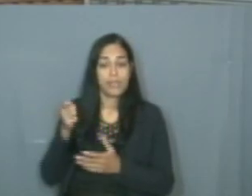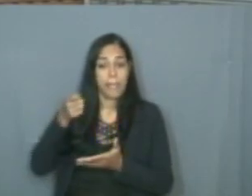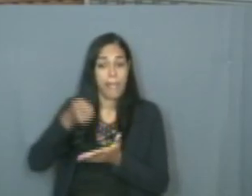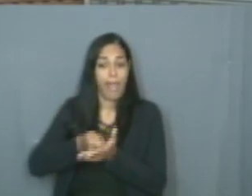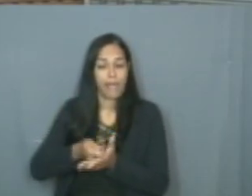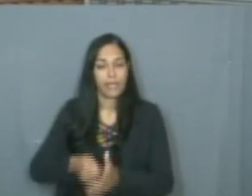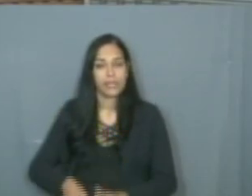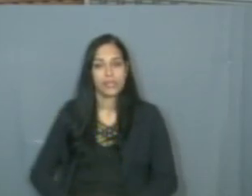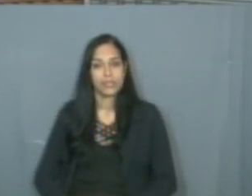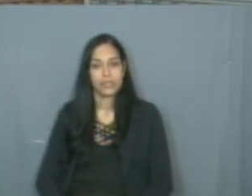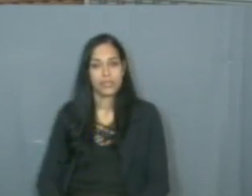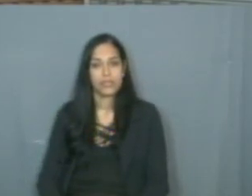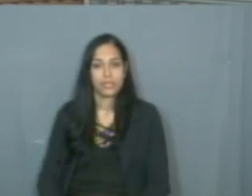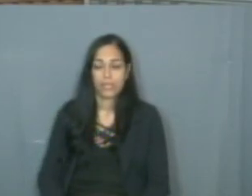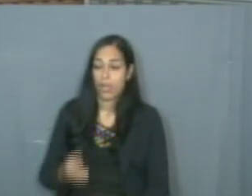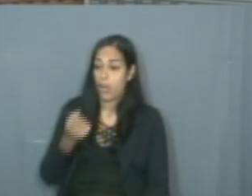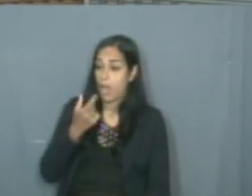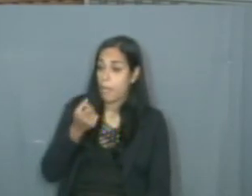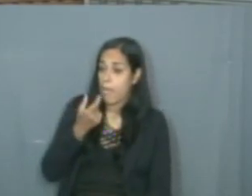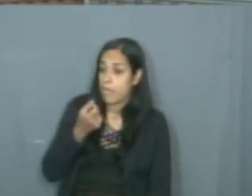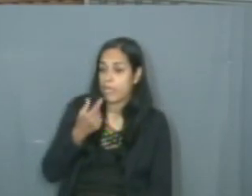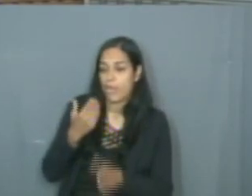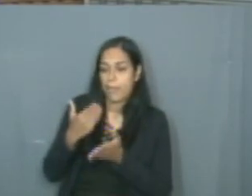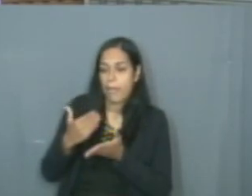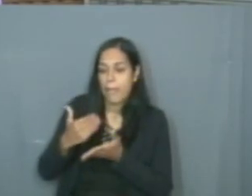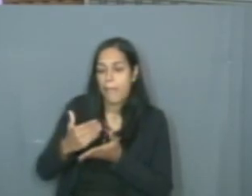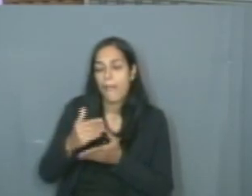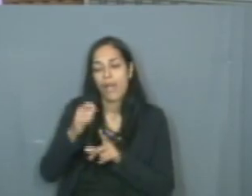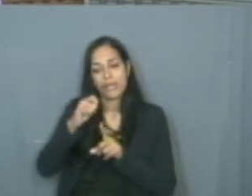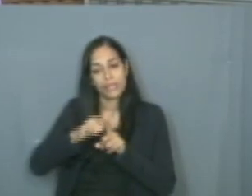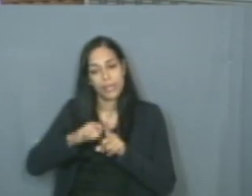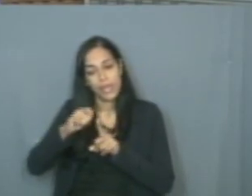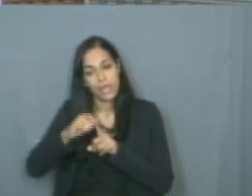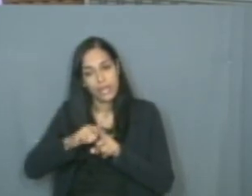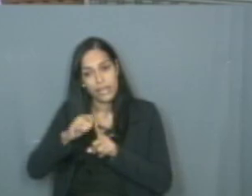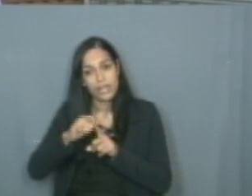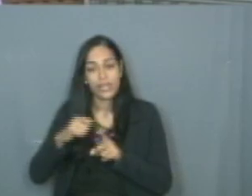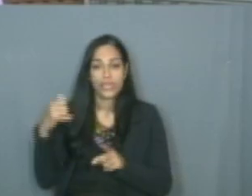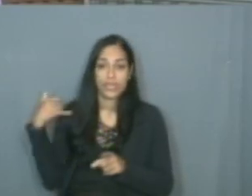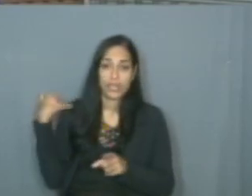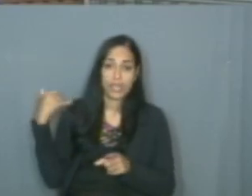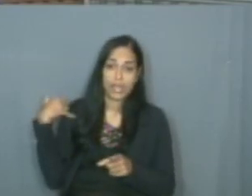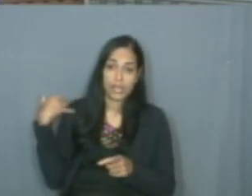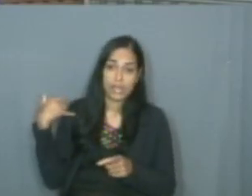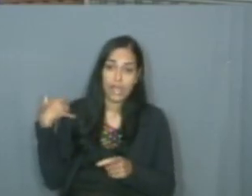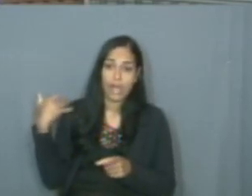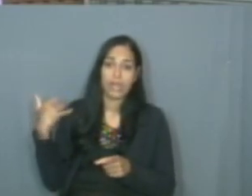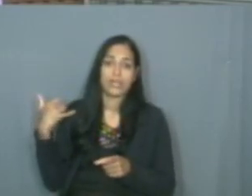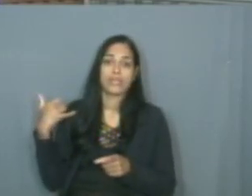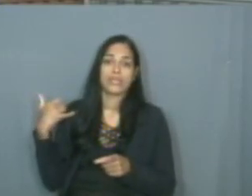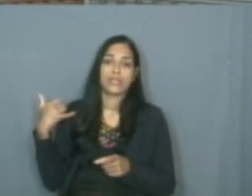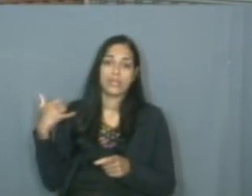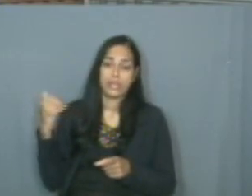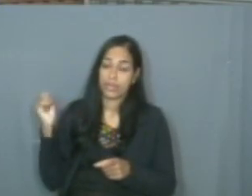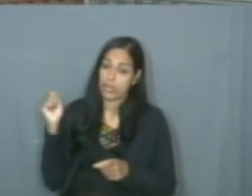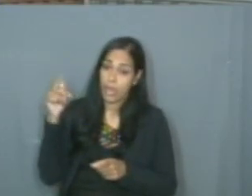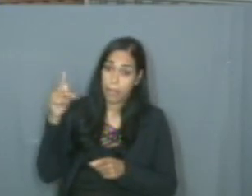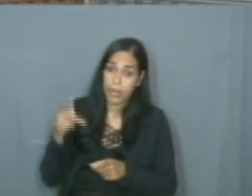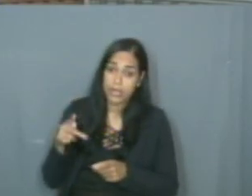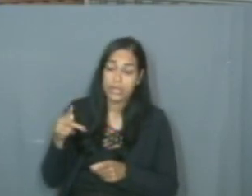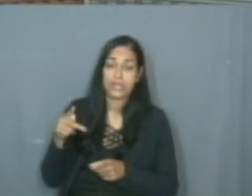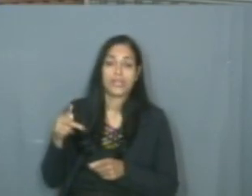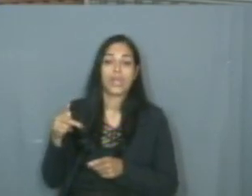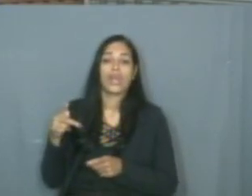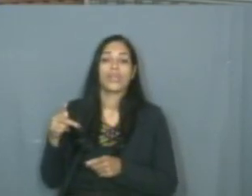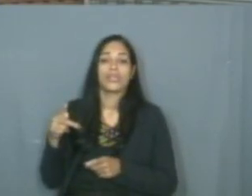esse dinheiro. É o remédio controlado, é aquele remédio que na idade em que os pensionistas e os idosos